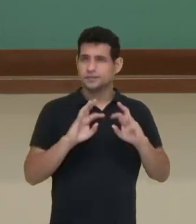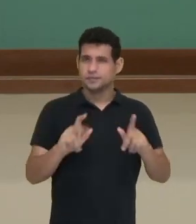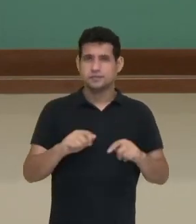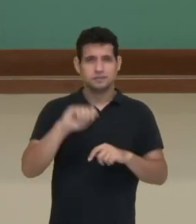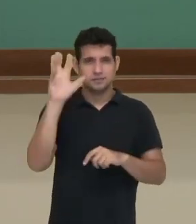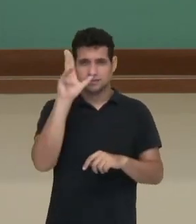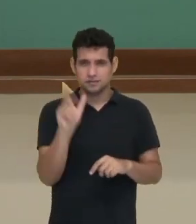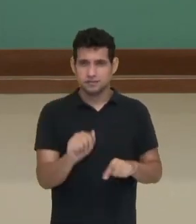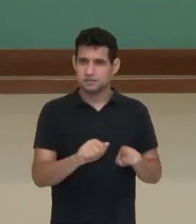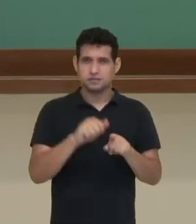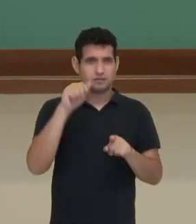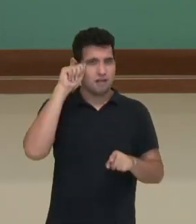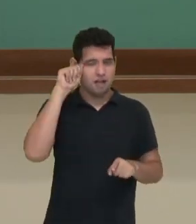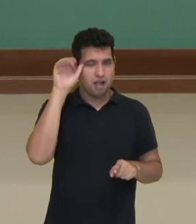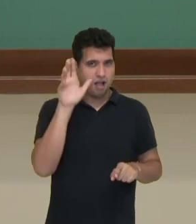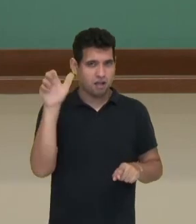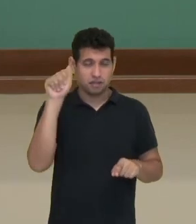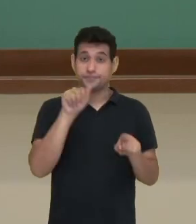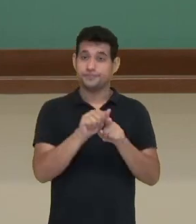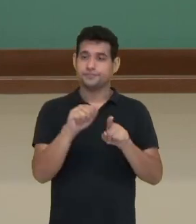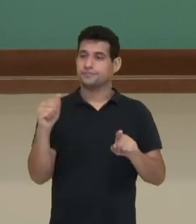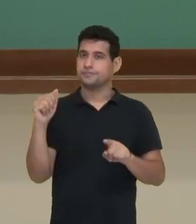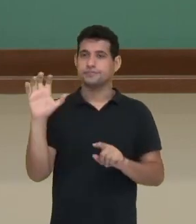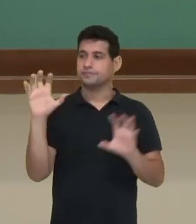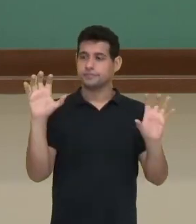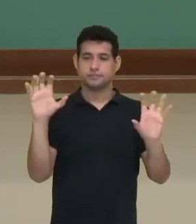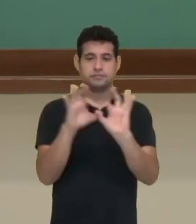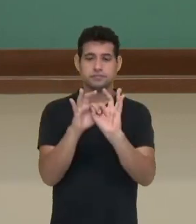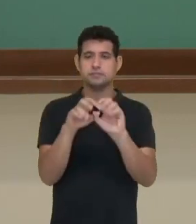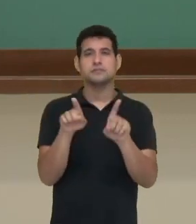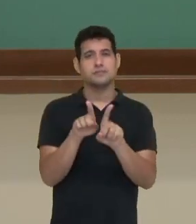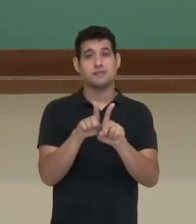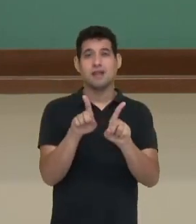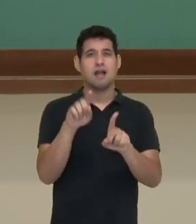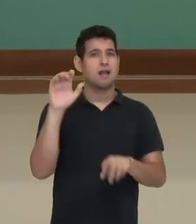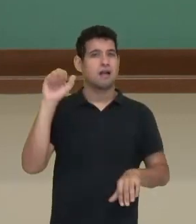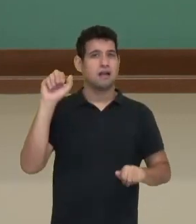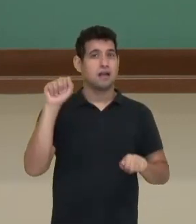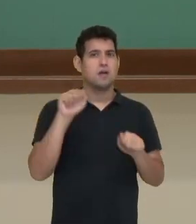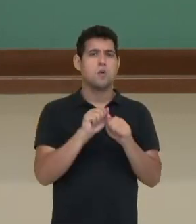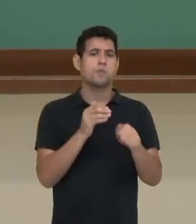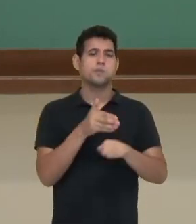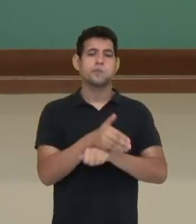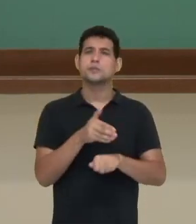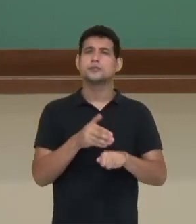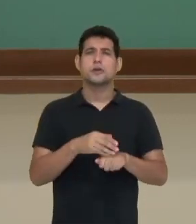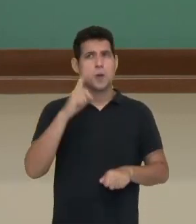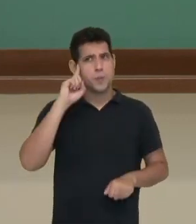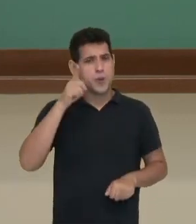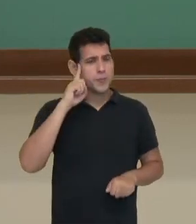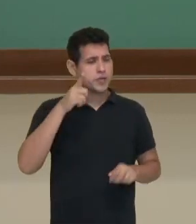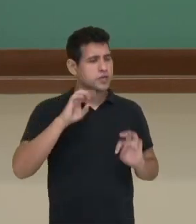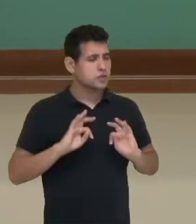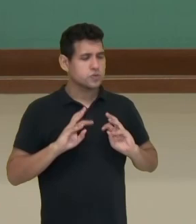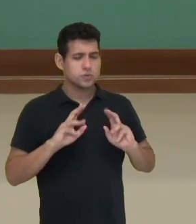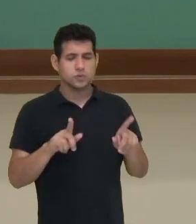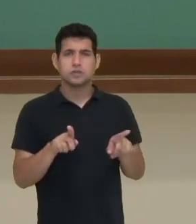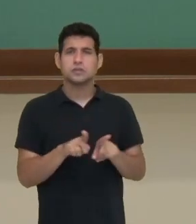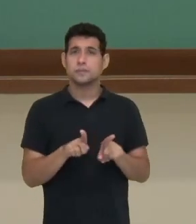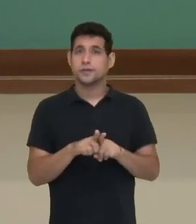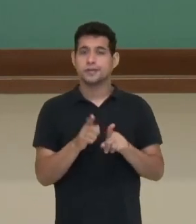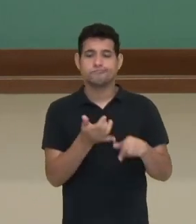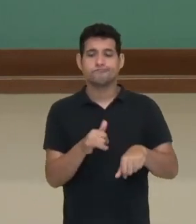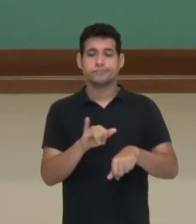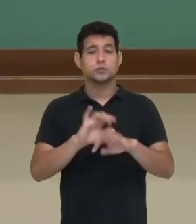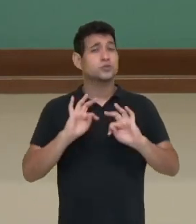na Ásia. Então, a coroa espanhola passa a ser dona, digamos assim, a ser a metrópole